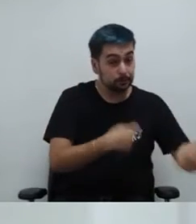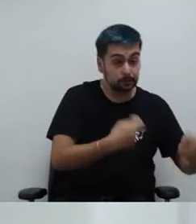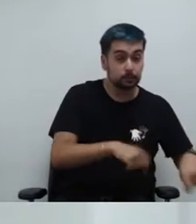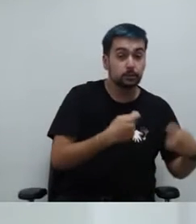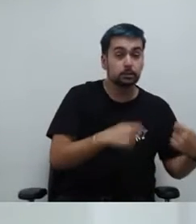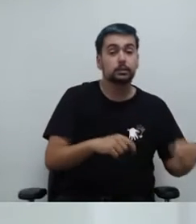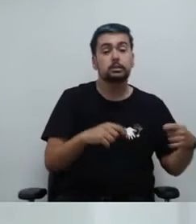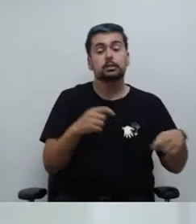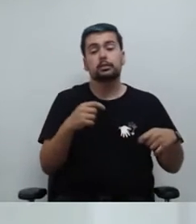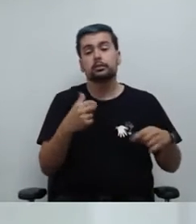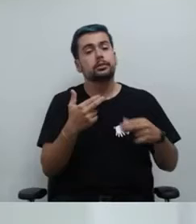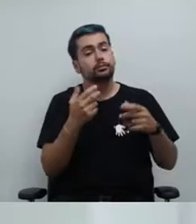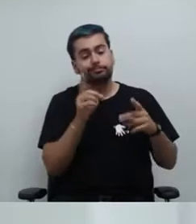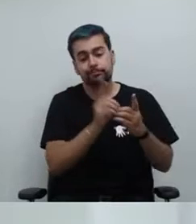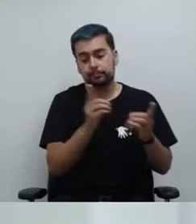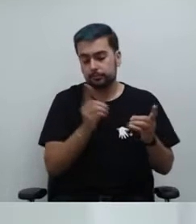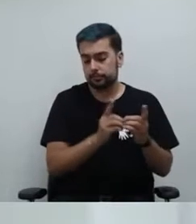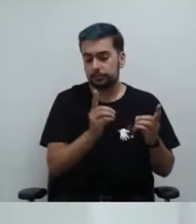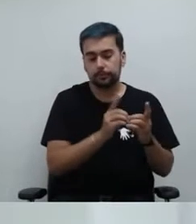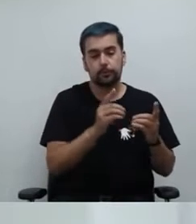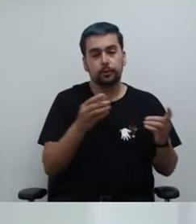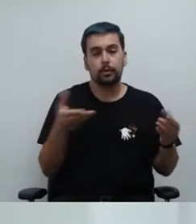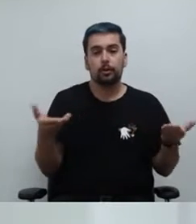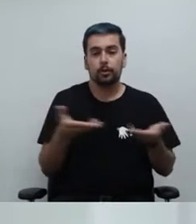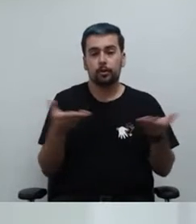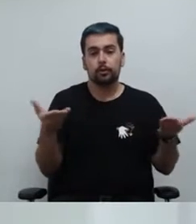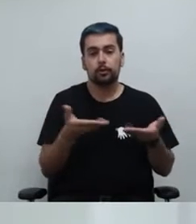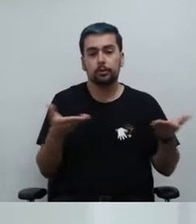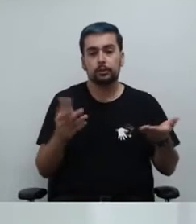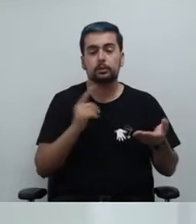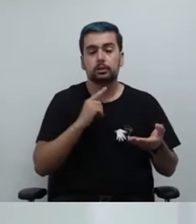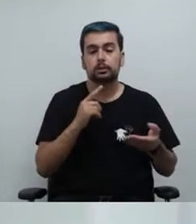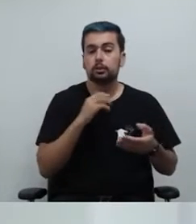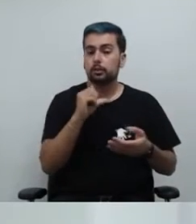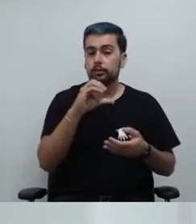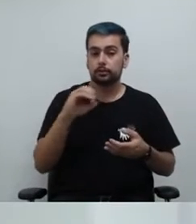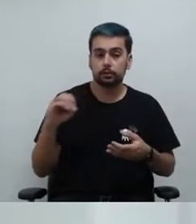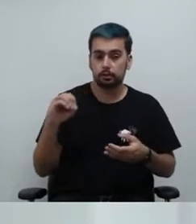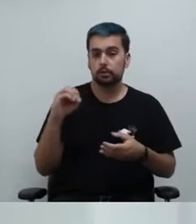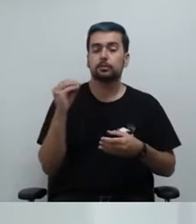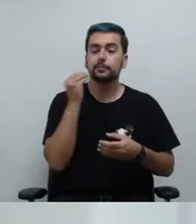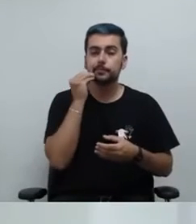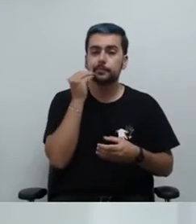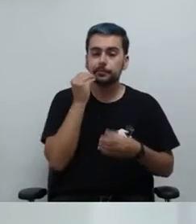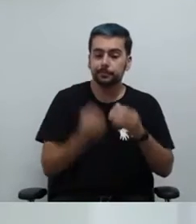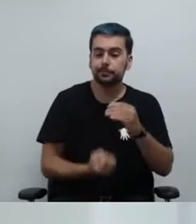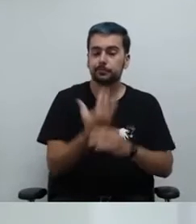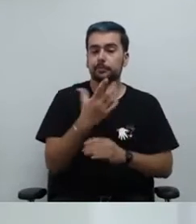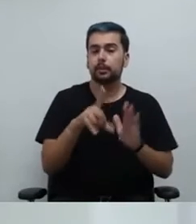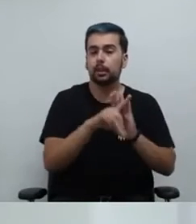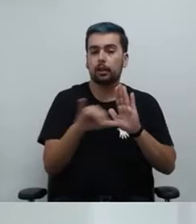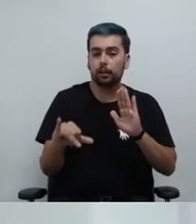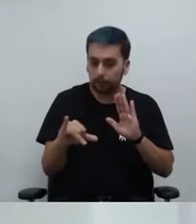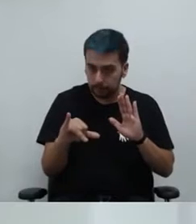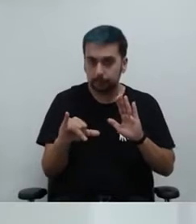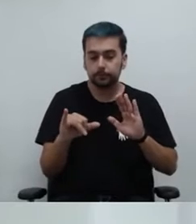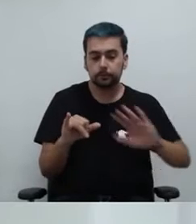de vulnerabilização. Atualmente, há 900 cargos de defensor e defensora públicas criados em lei, sendo